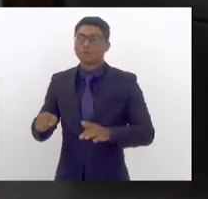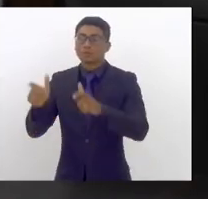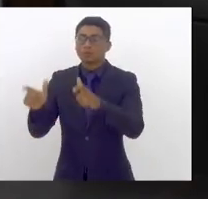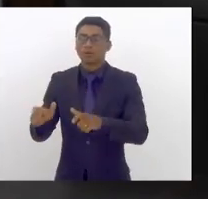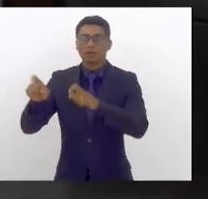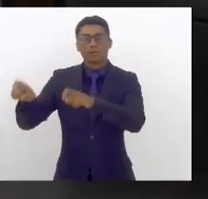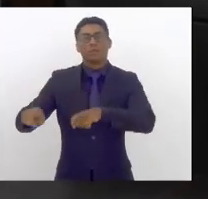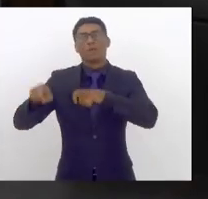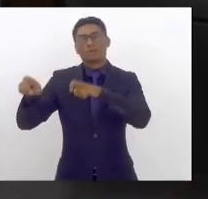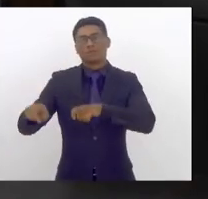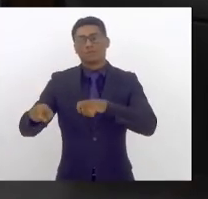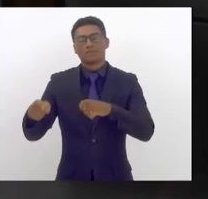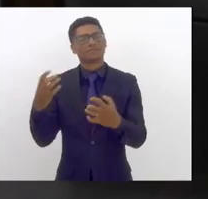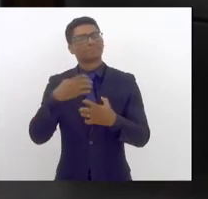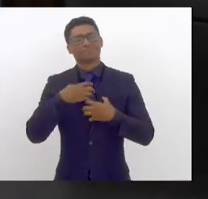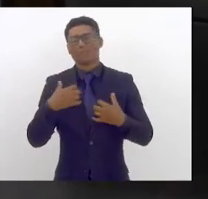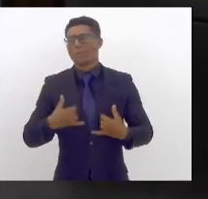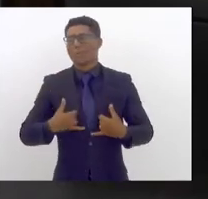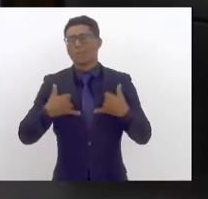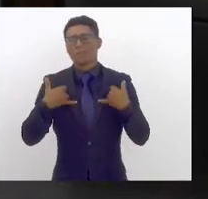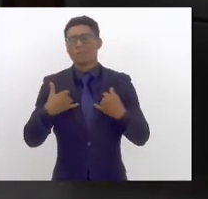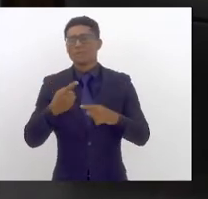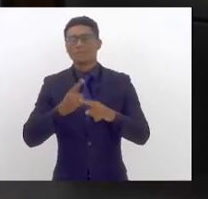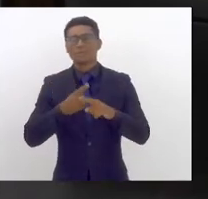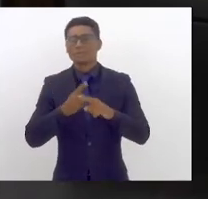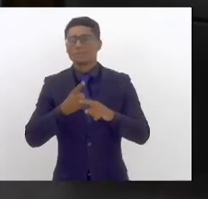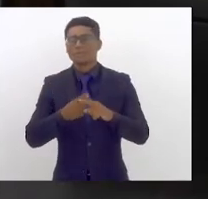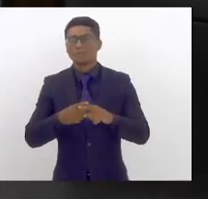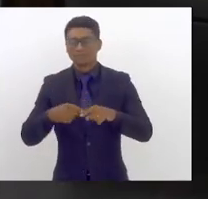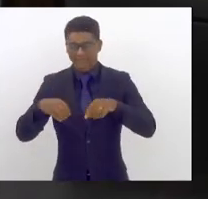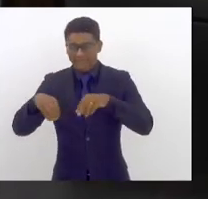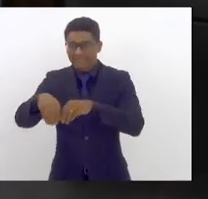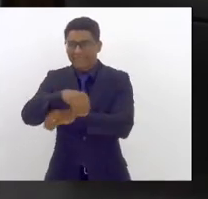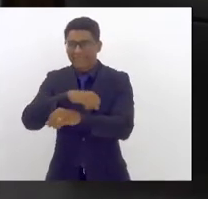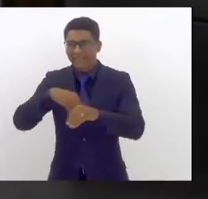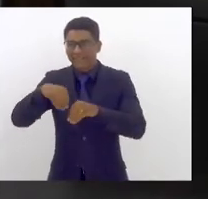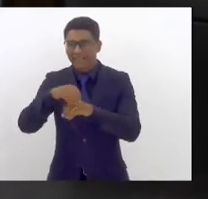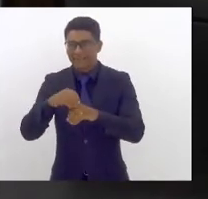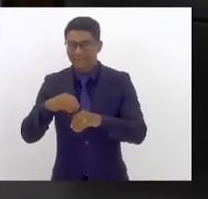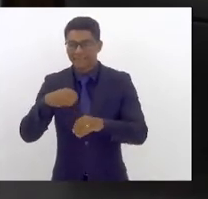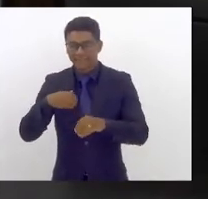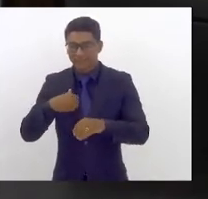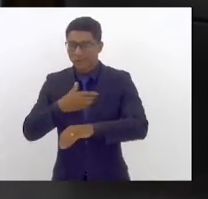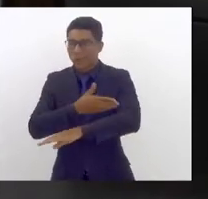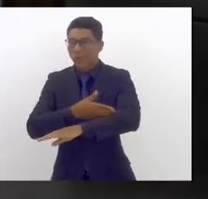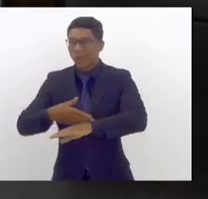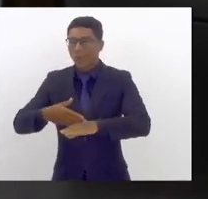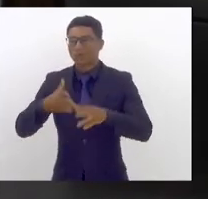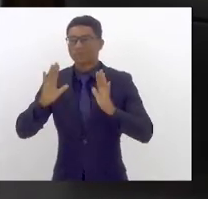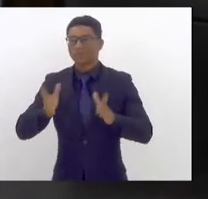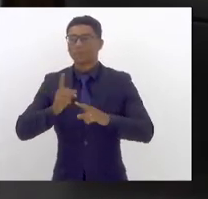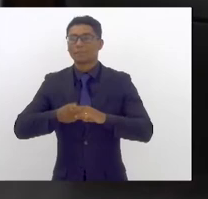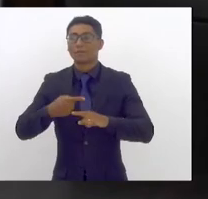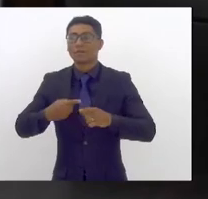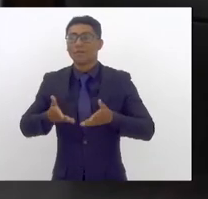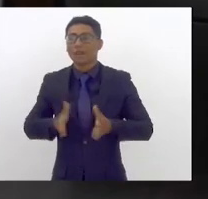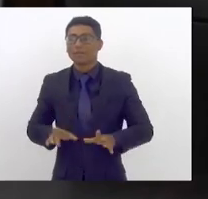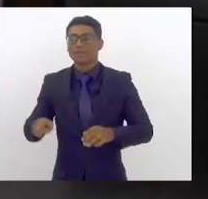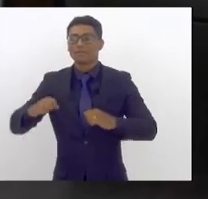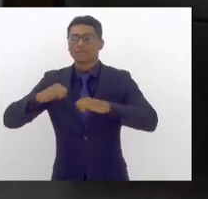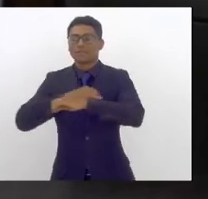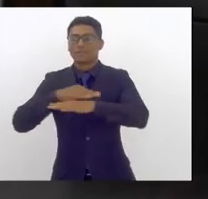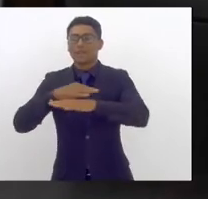orgulho de ter uma são muito próxima da terra porque eu nasci na roça numa cidade muito